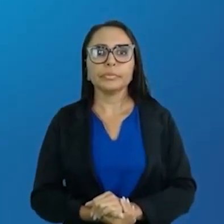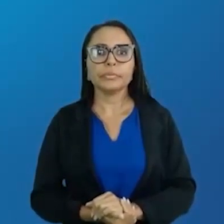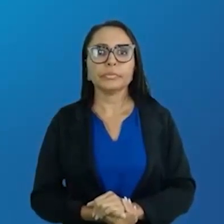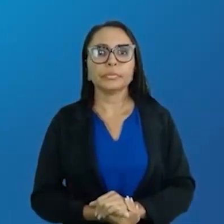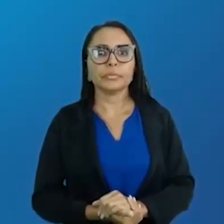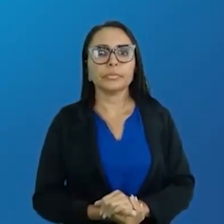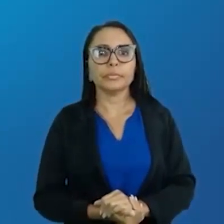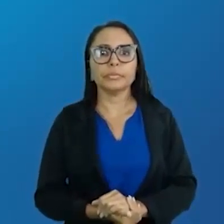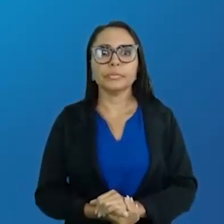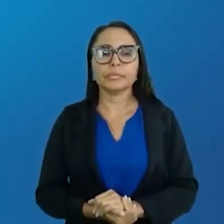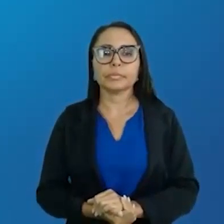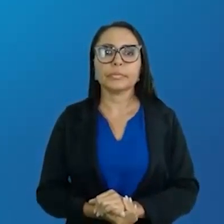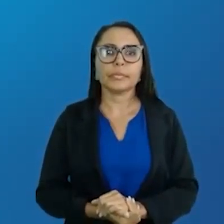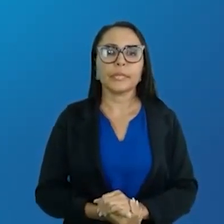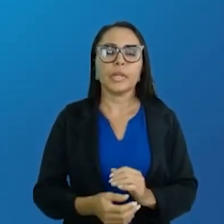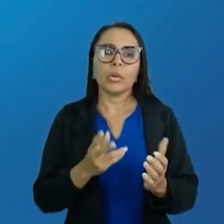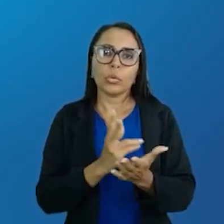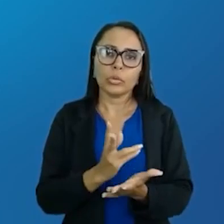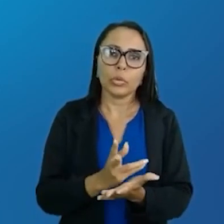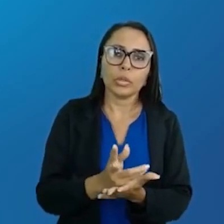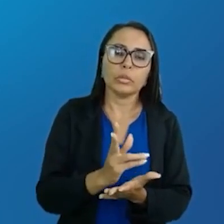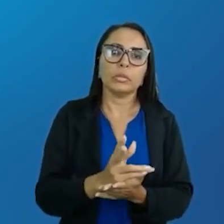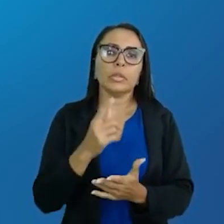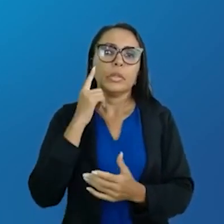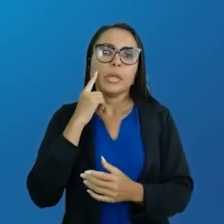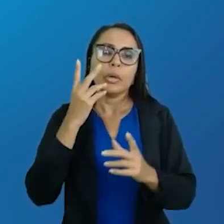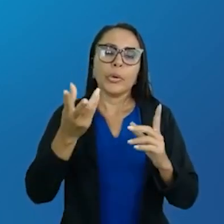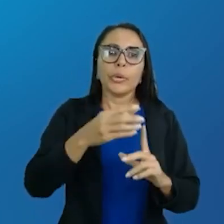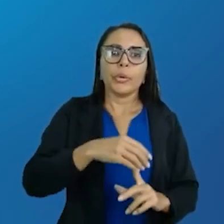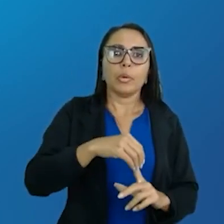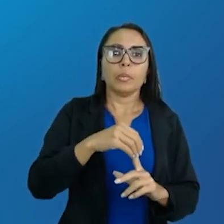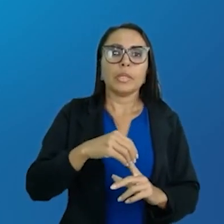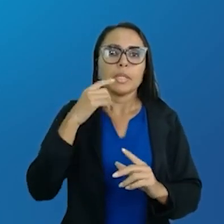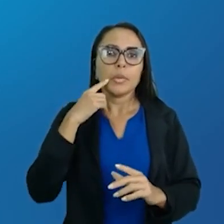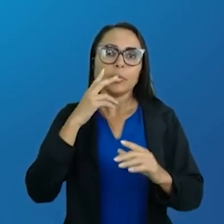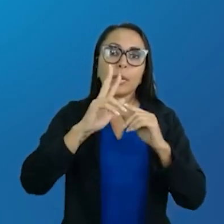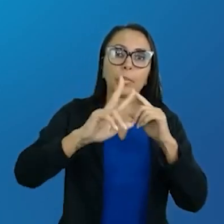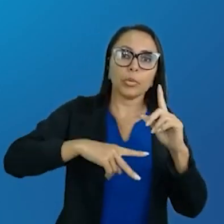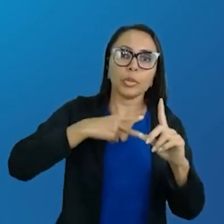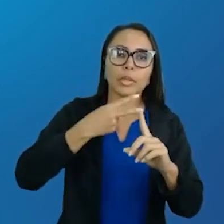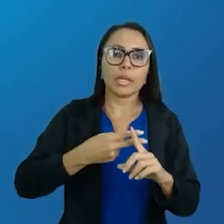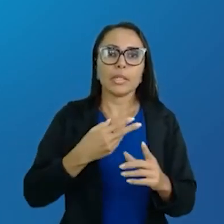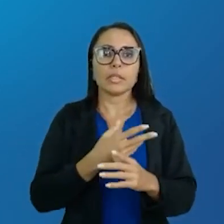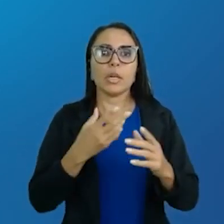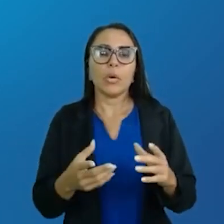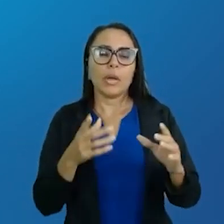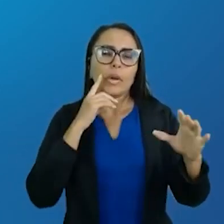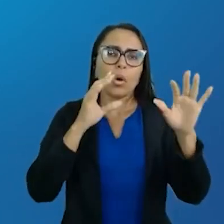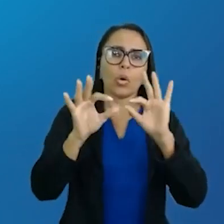interessante. Seguindo aqui, é o princípio da unificação, que é tipo um objeto formado por várias